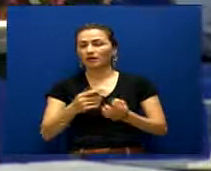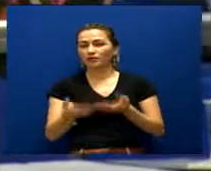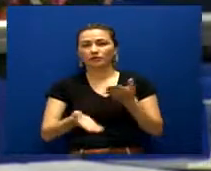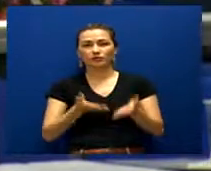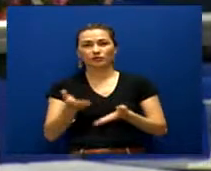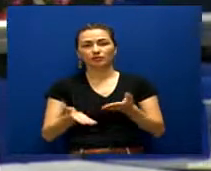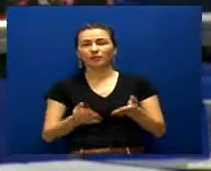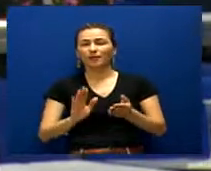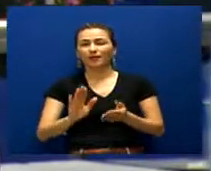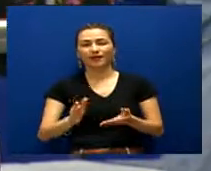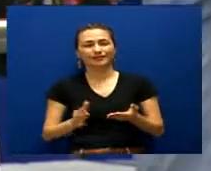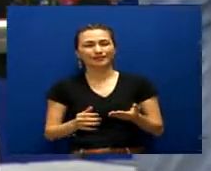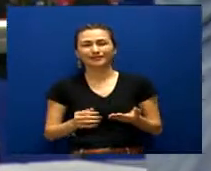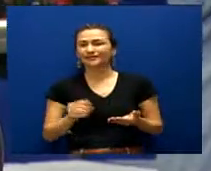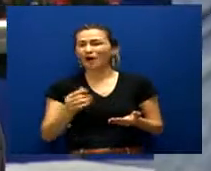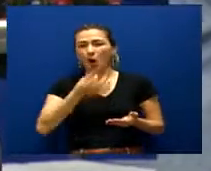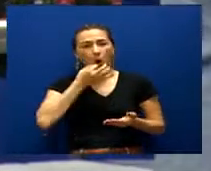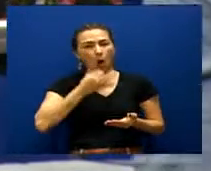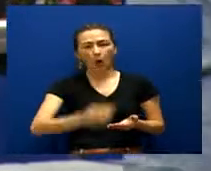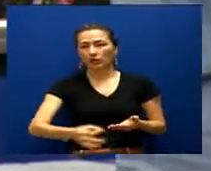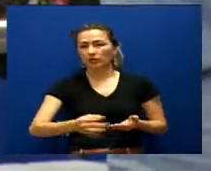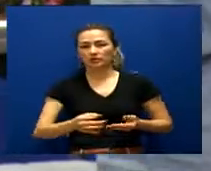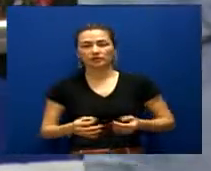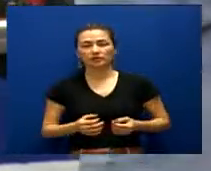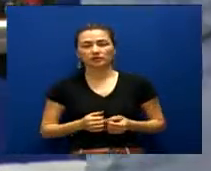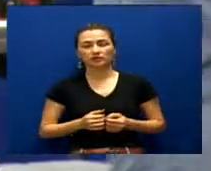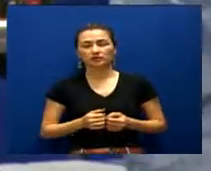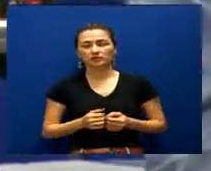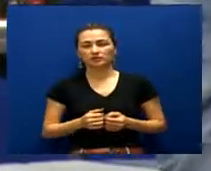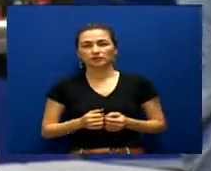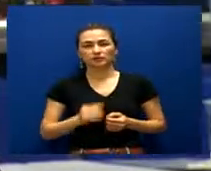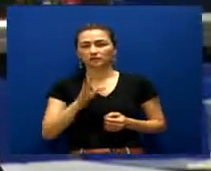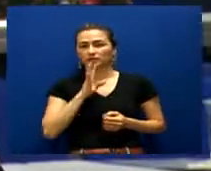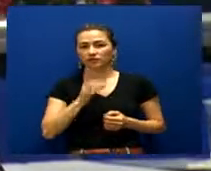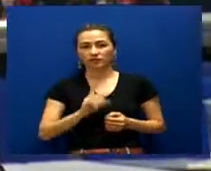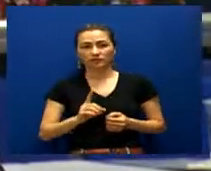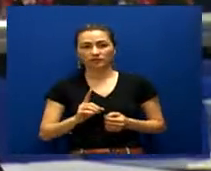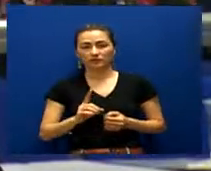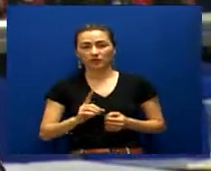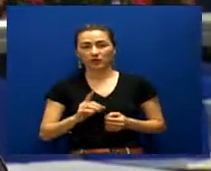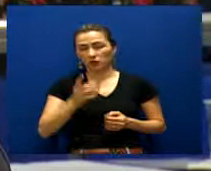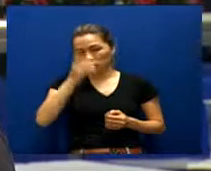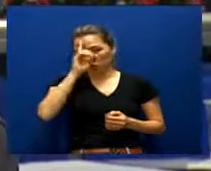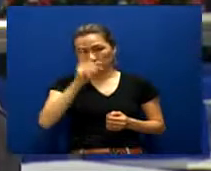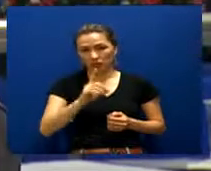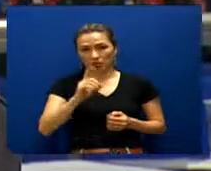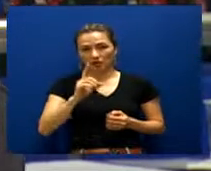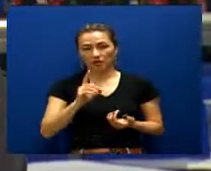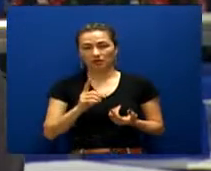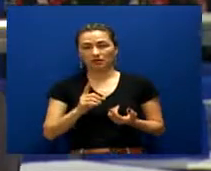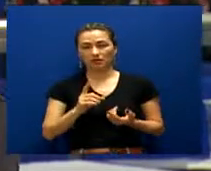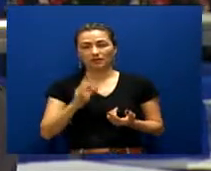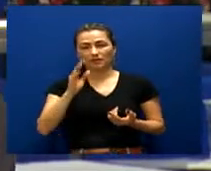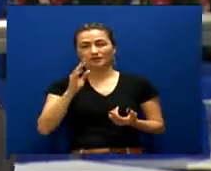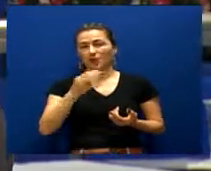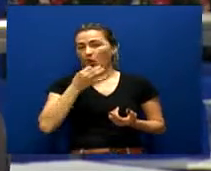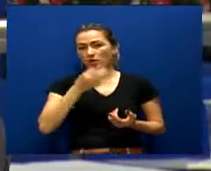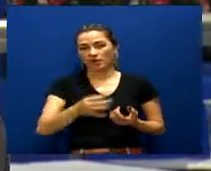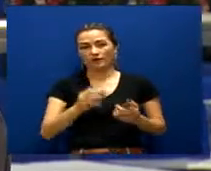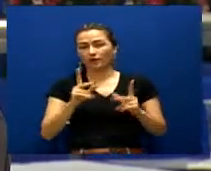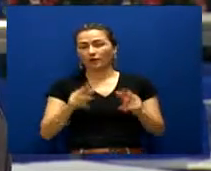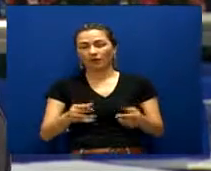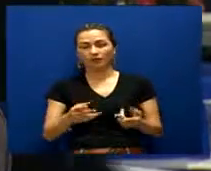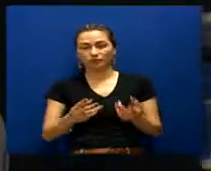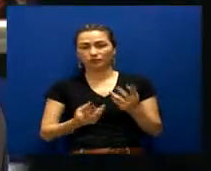um purgatório, que eu não conheço, mas imagino que é aquilo lá. Depois começamos a